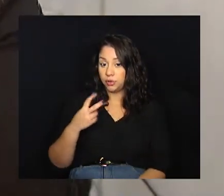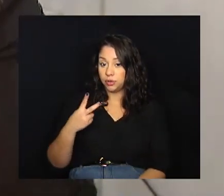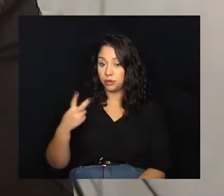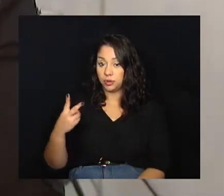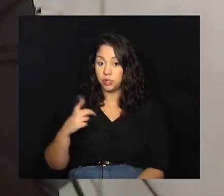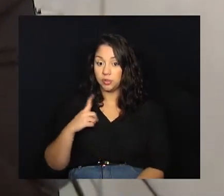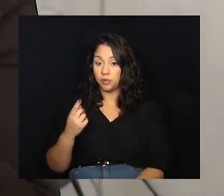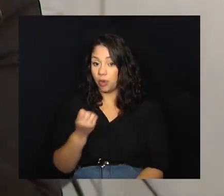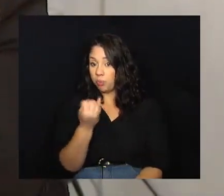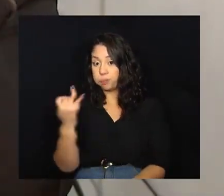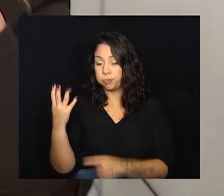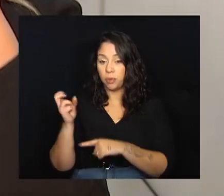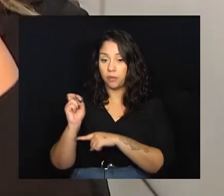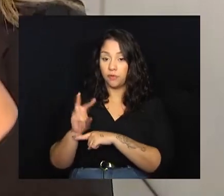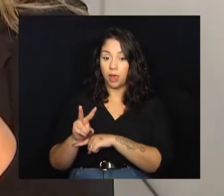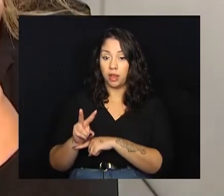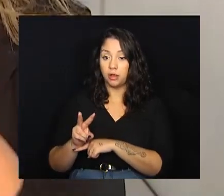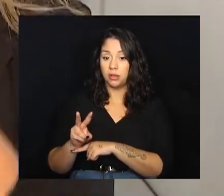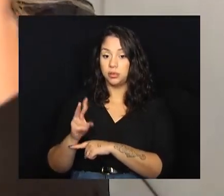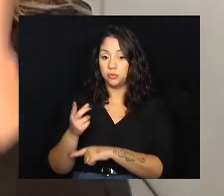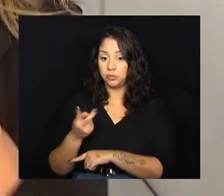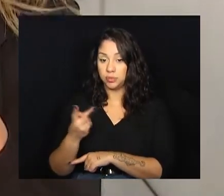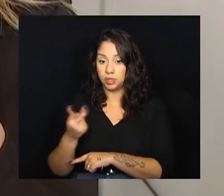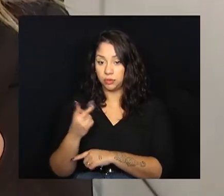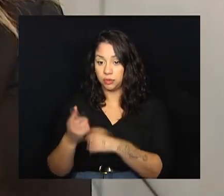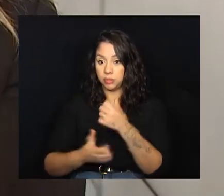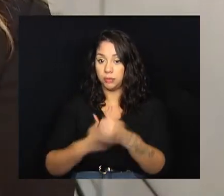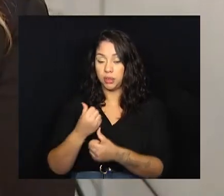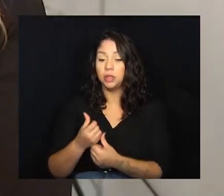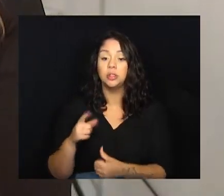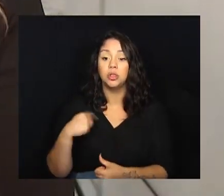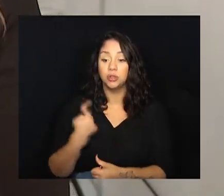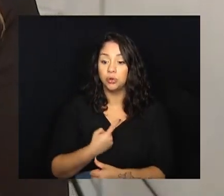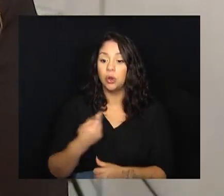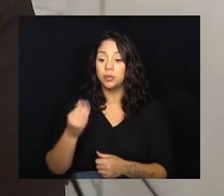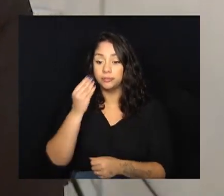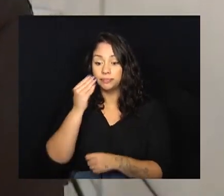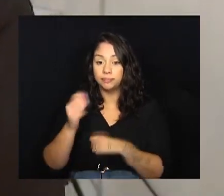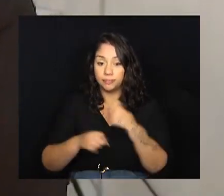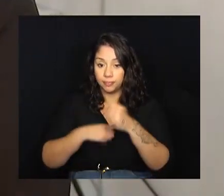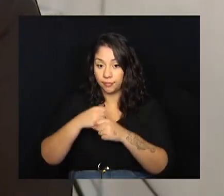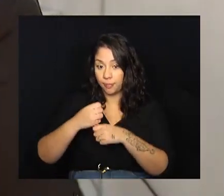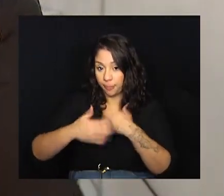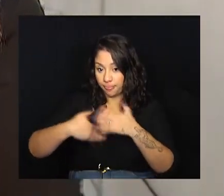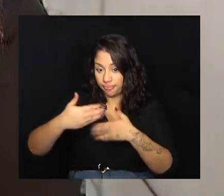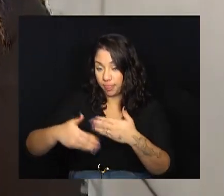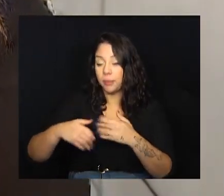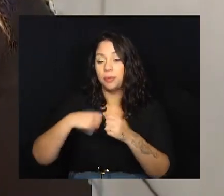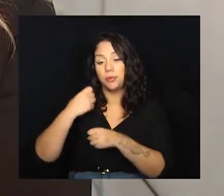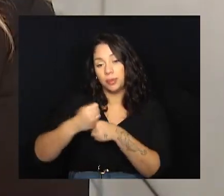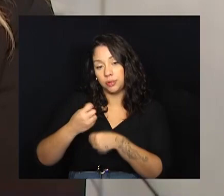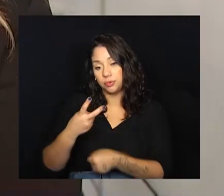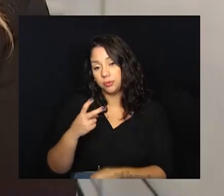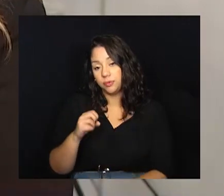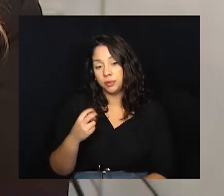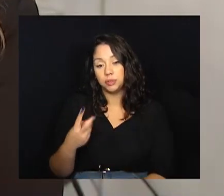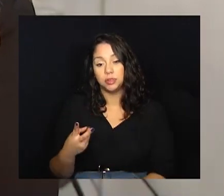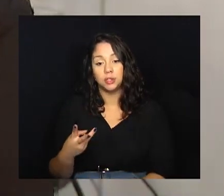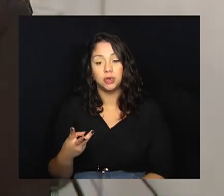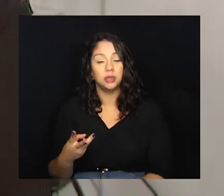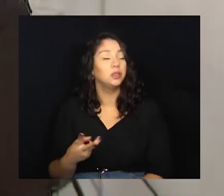recorde de vagas no segundo semestre e aí a gente vem trabalhando também para 2023 expectativa